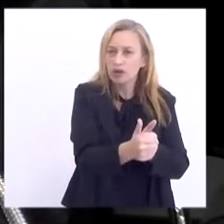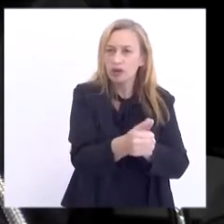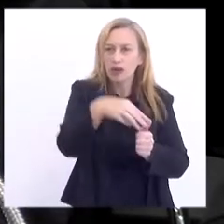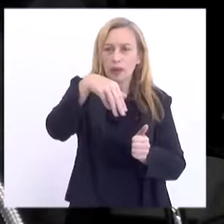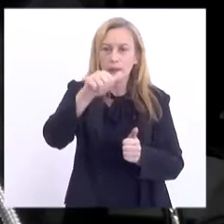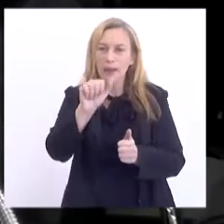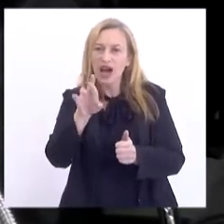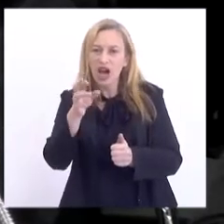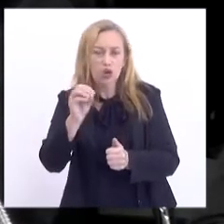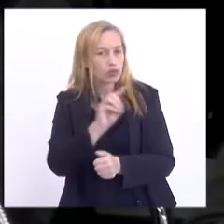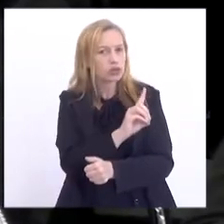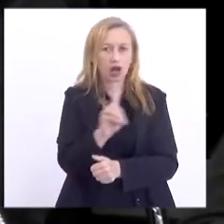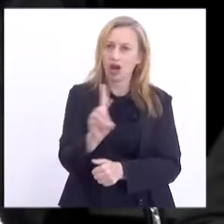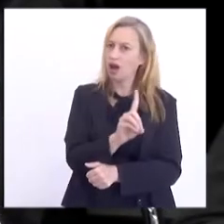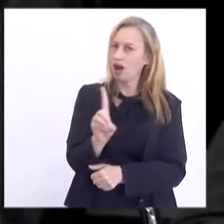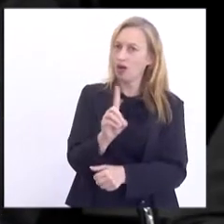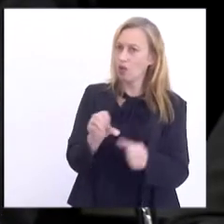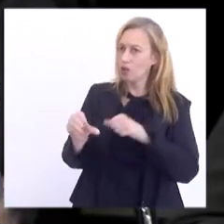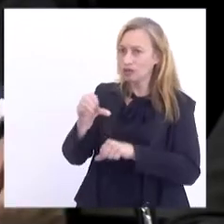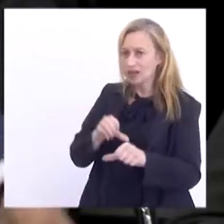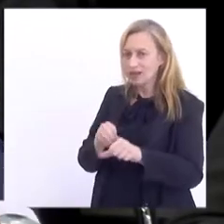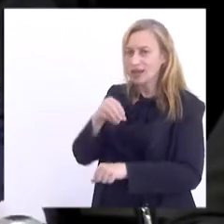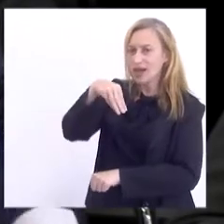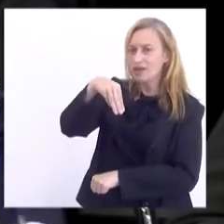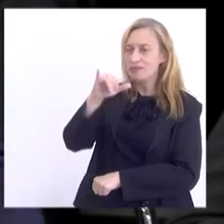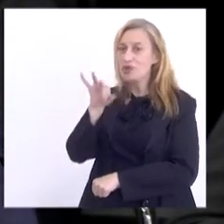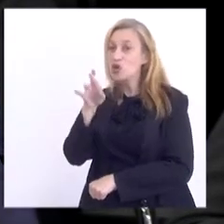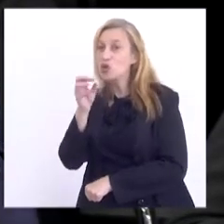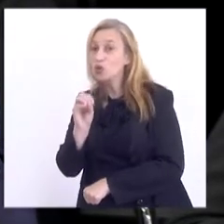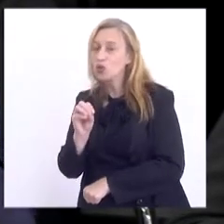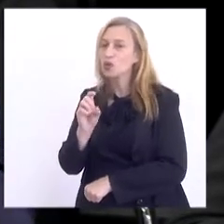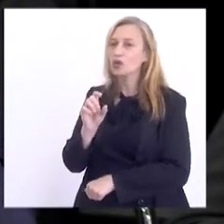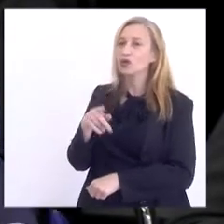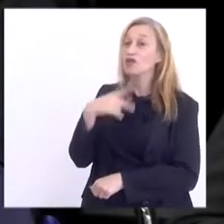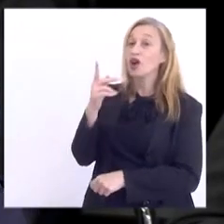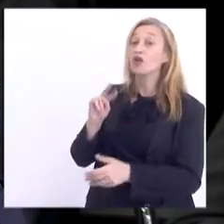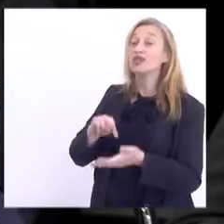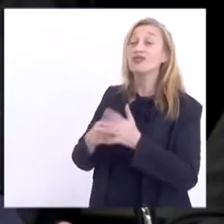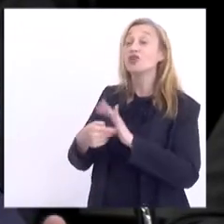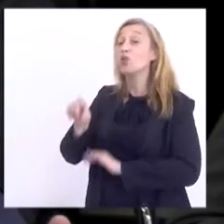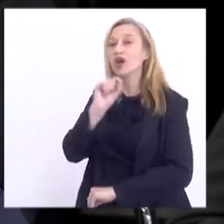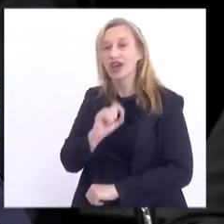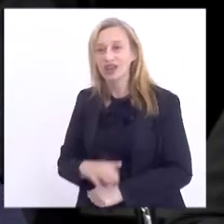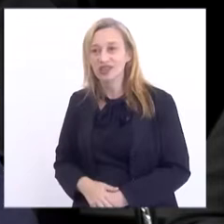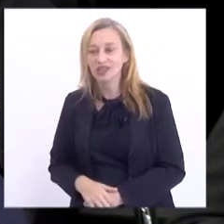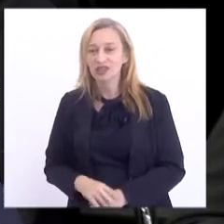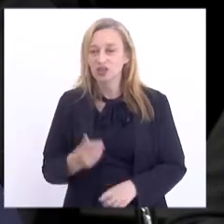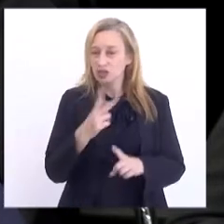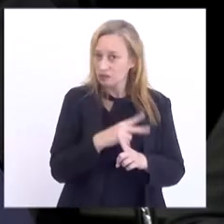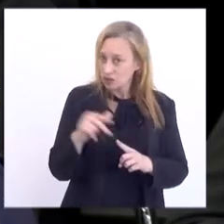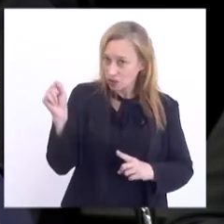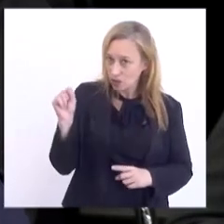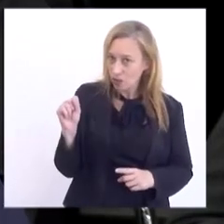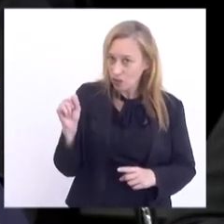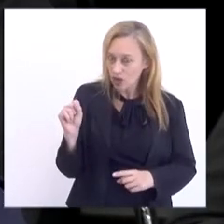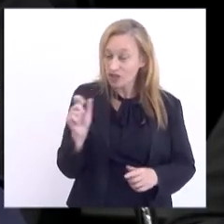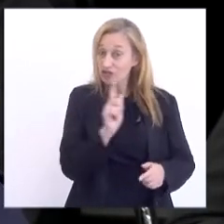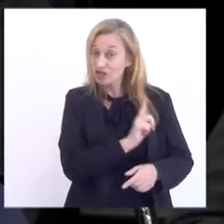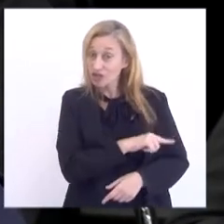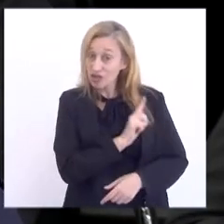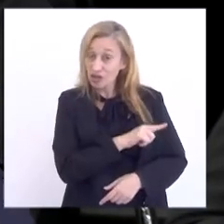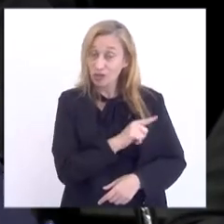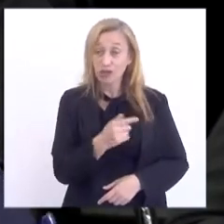macro não sua muito pelo contrário é micro que que eu quero dizer com isso uma das Vitórias de